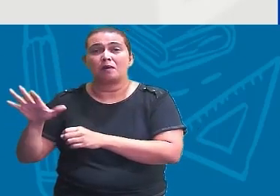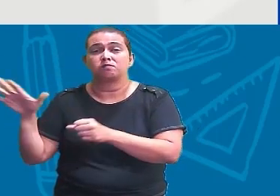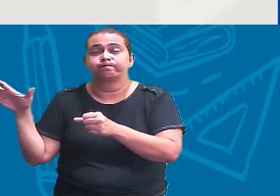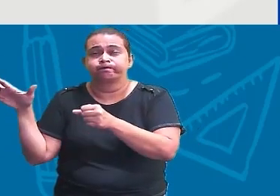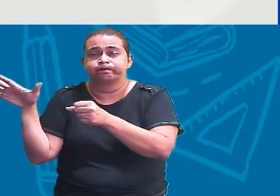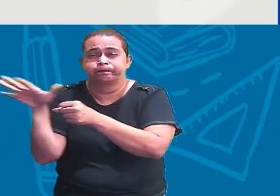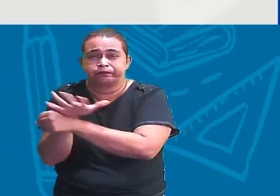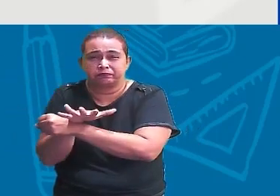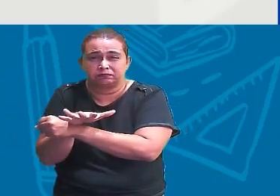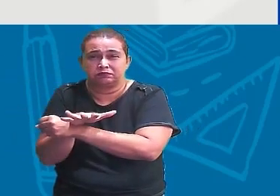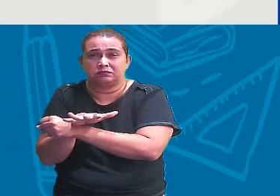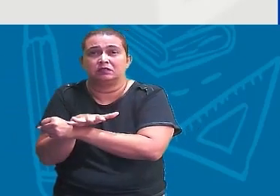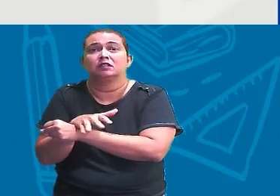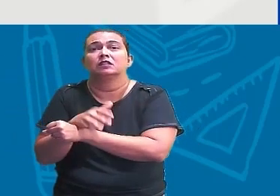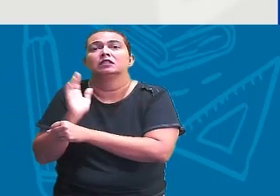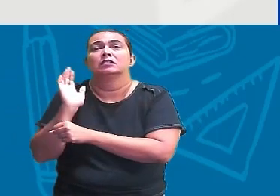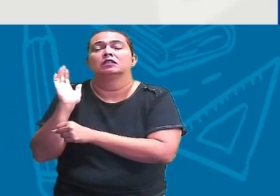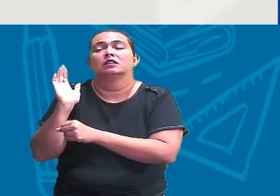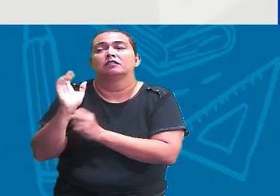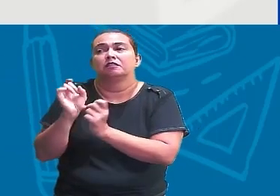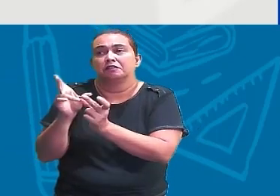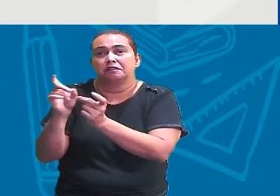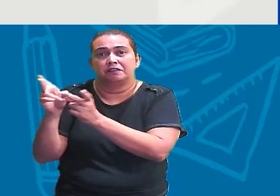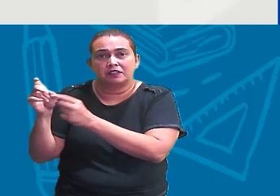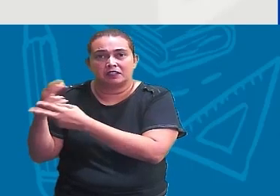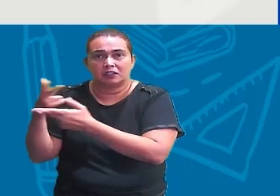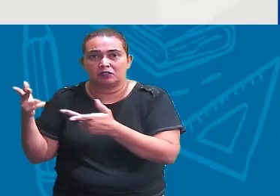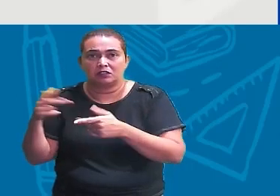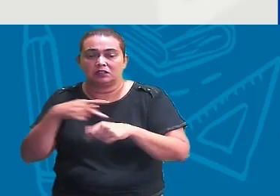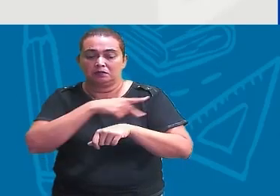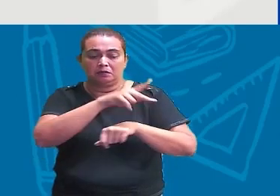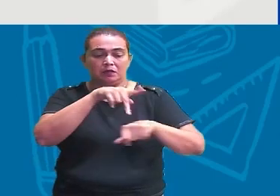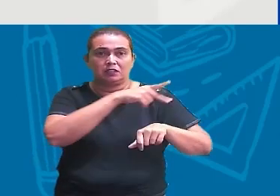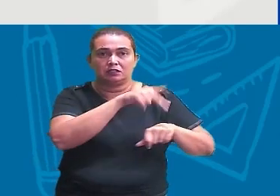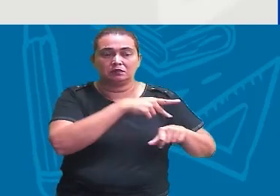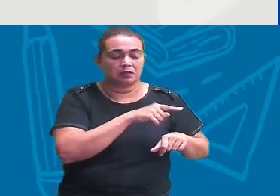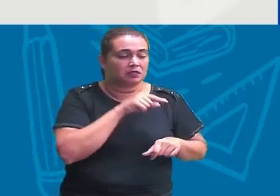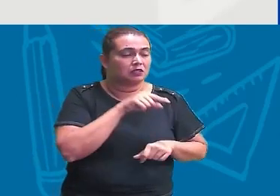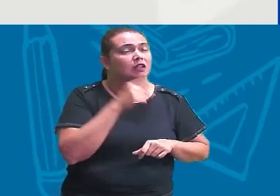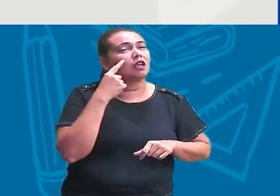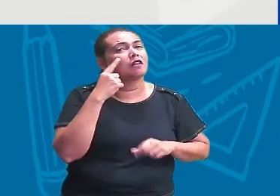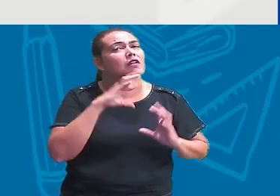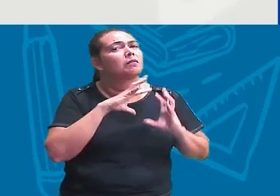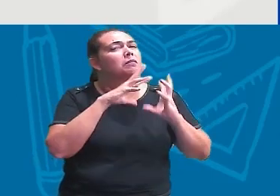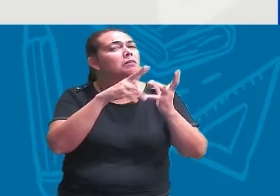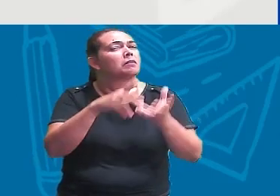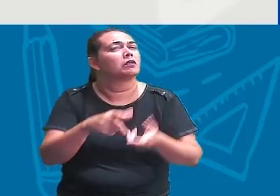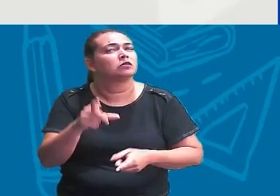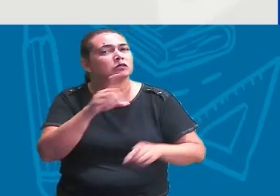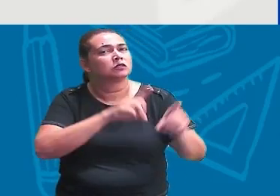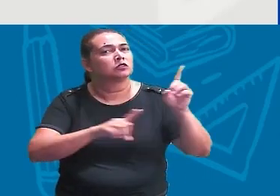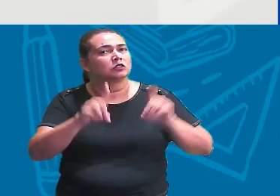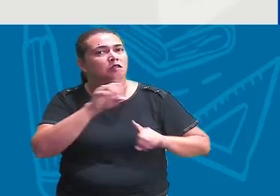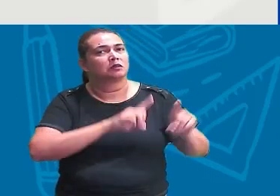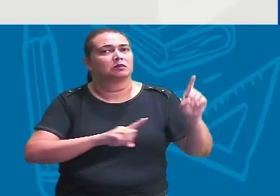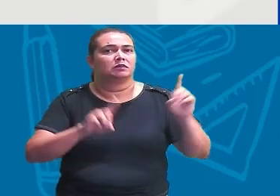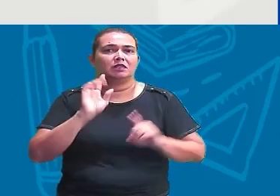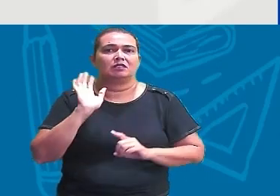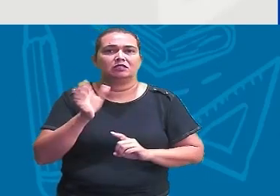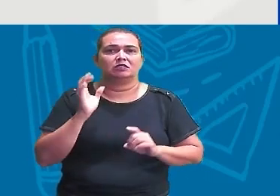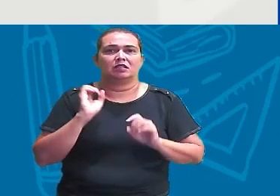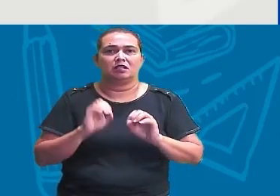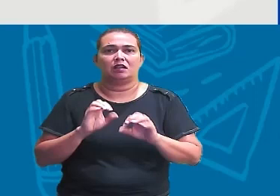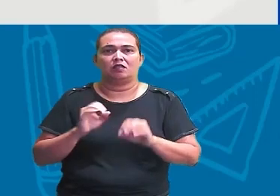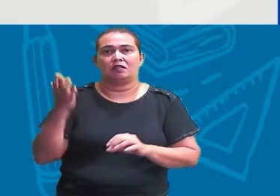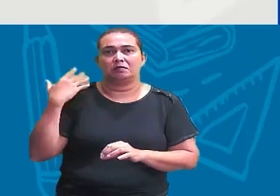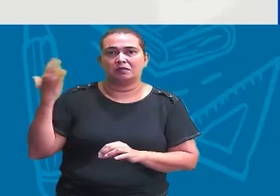se transformar em impérios, eles começam a dominar outras regiões do mundo. A gente viu isso na aula passada, né? Quando nós falamos